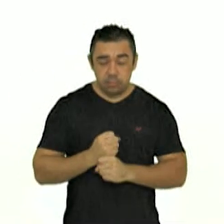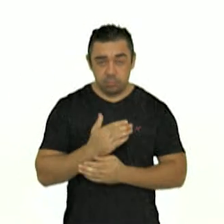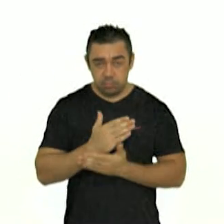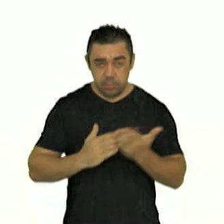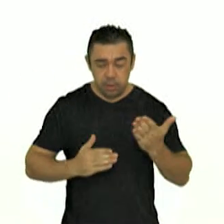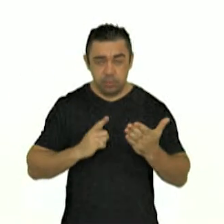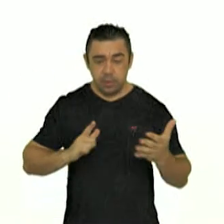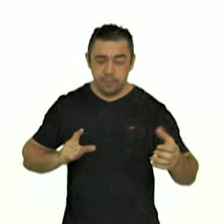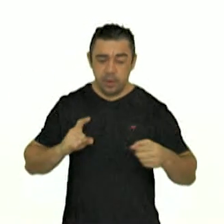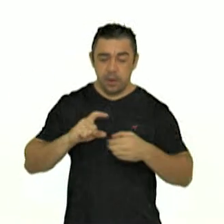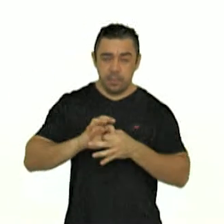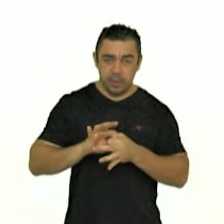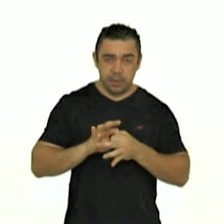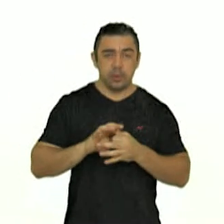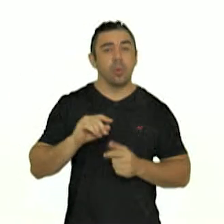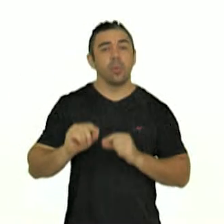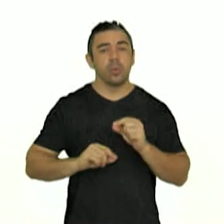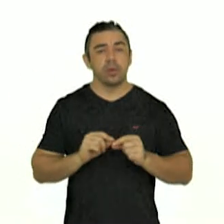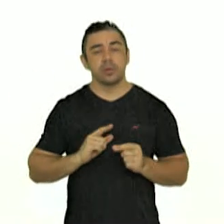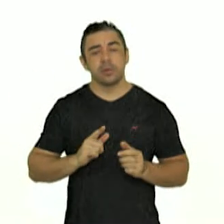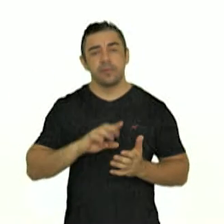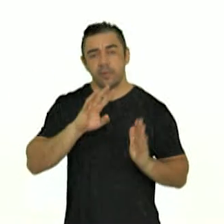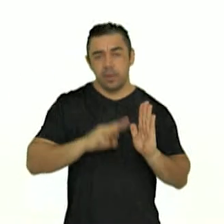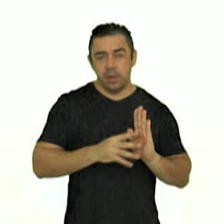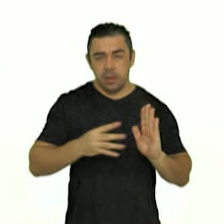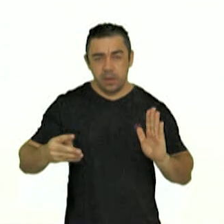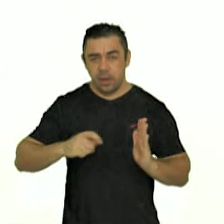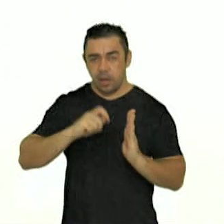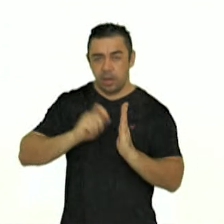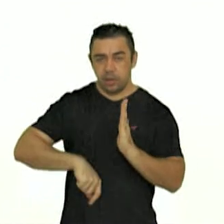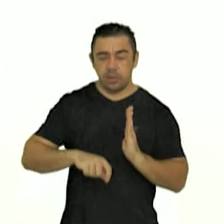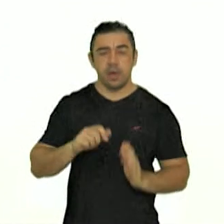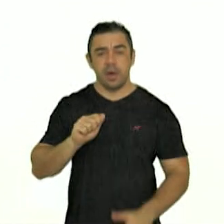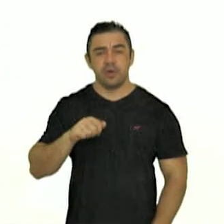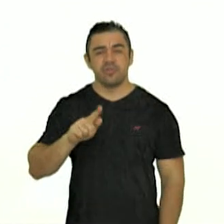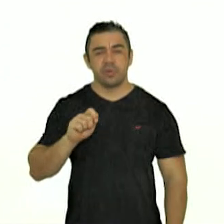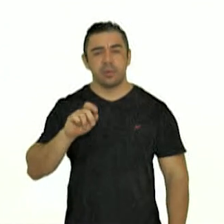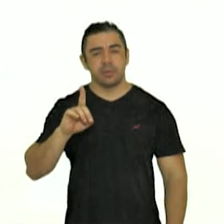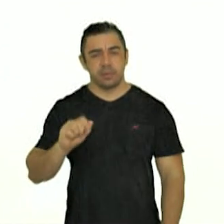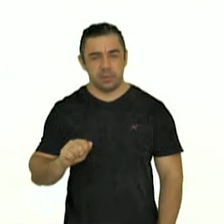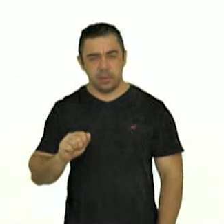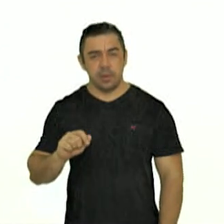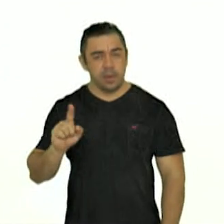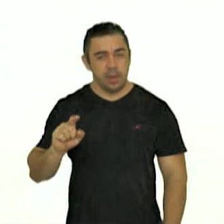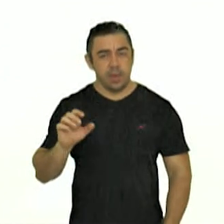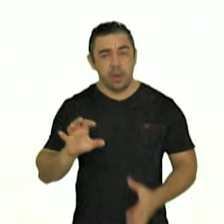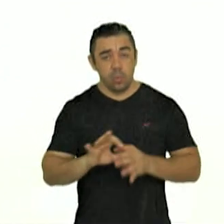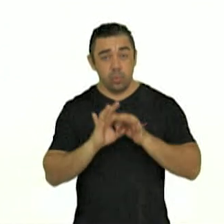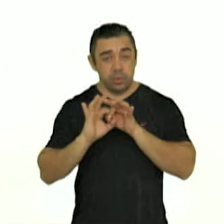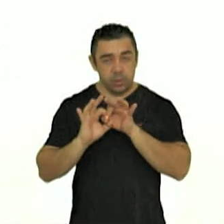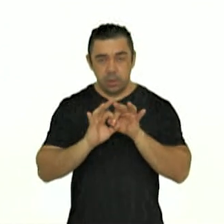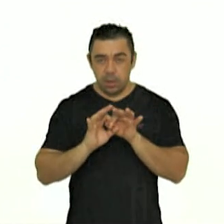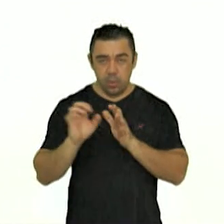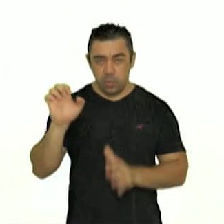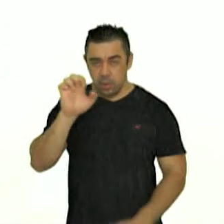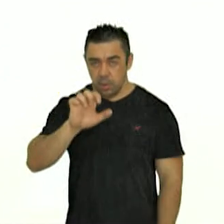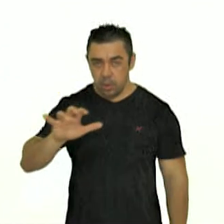trouxe uma agenda urbana para os europeus, né? Lembre-se, a União Europeia, a palavra-chave aí é essa união,